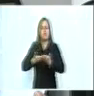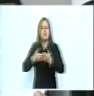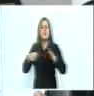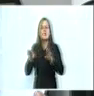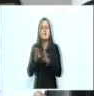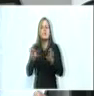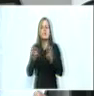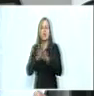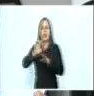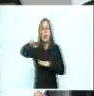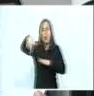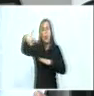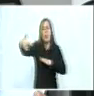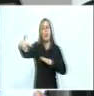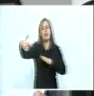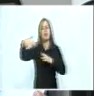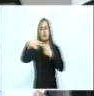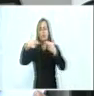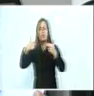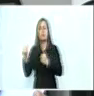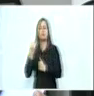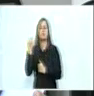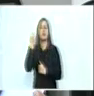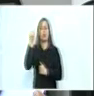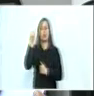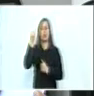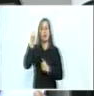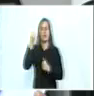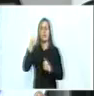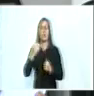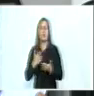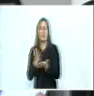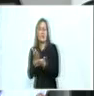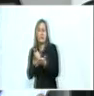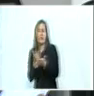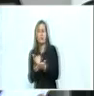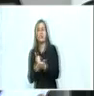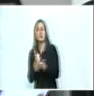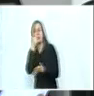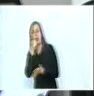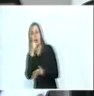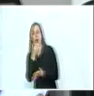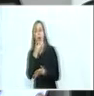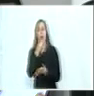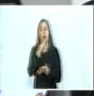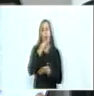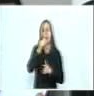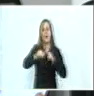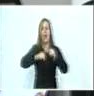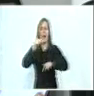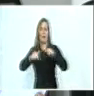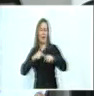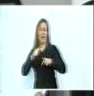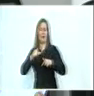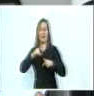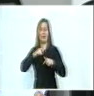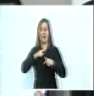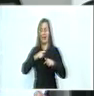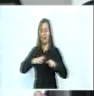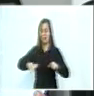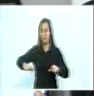dentre outros fatores, a divisão sexual do trabalho, que consiste em atribuir às mulheres